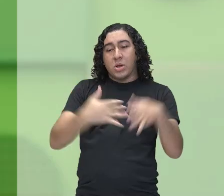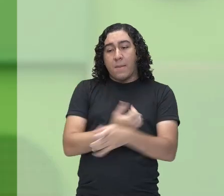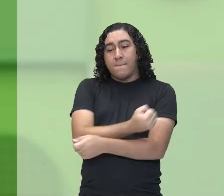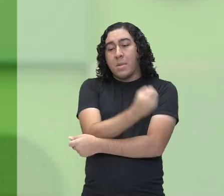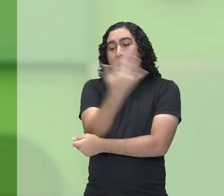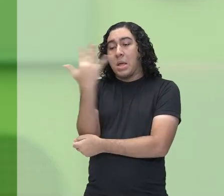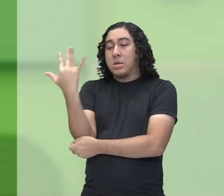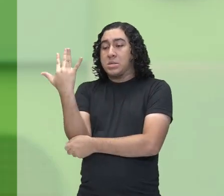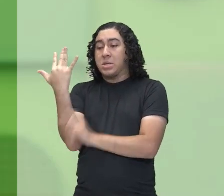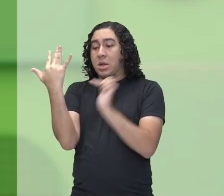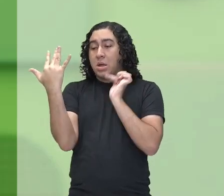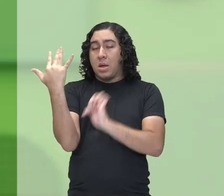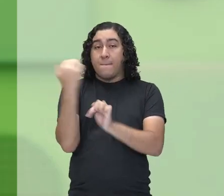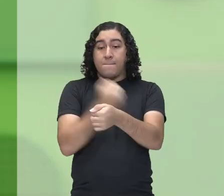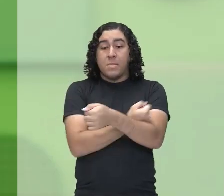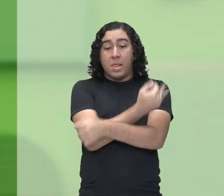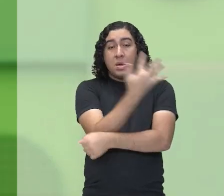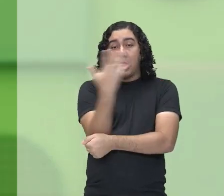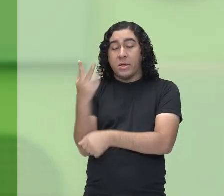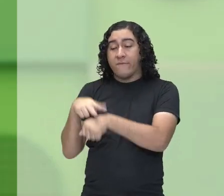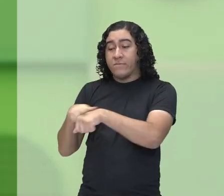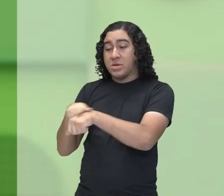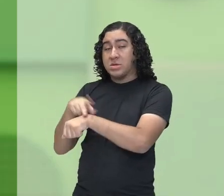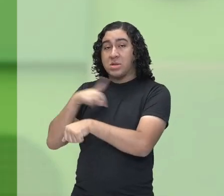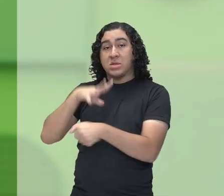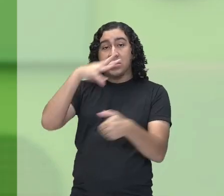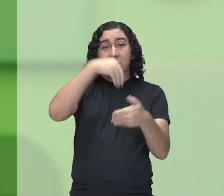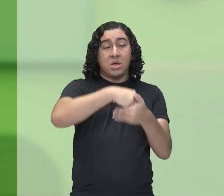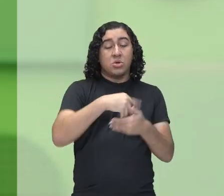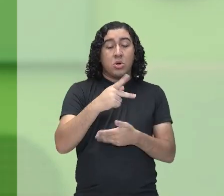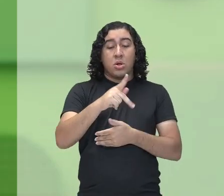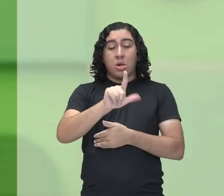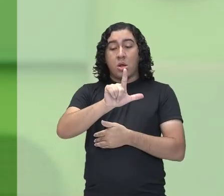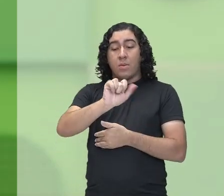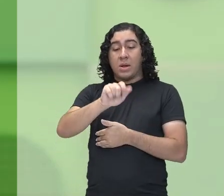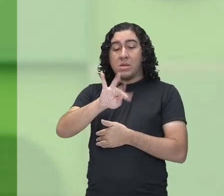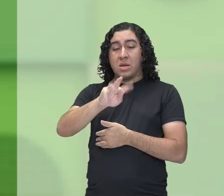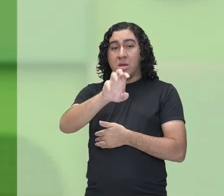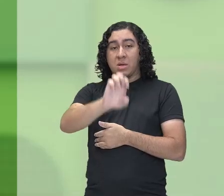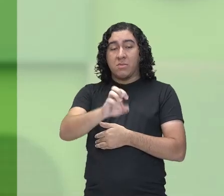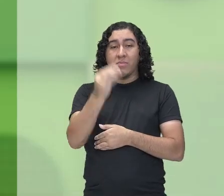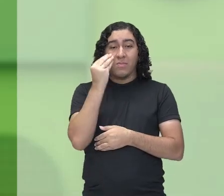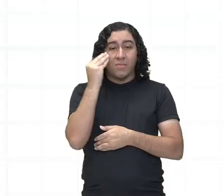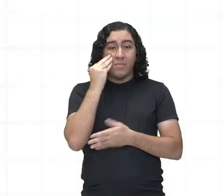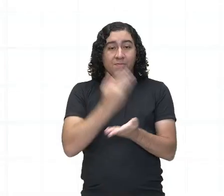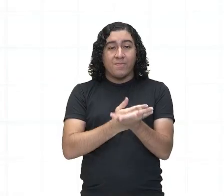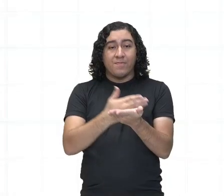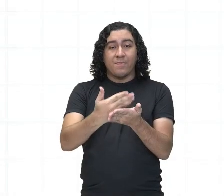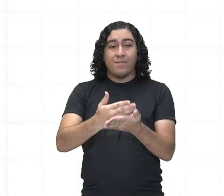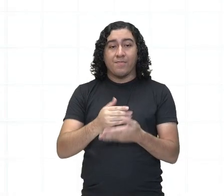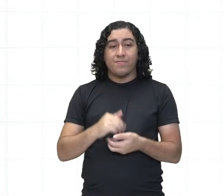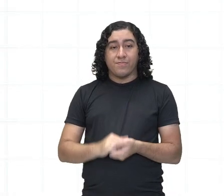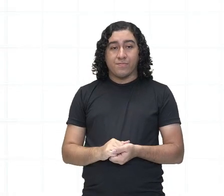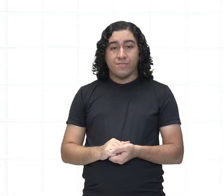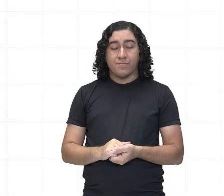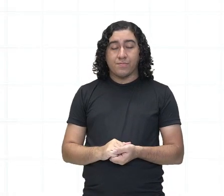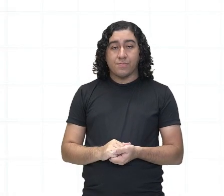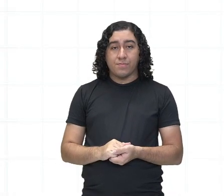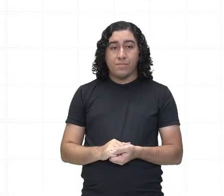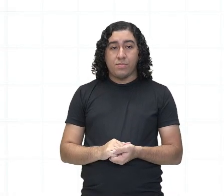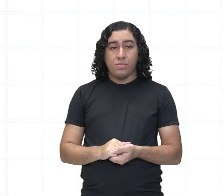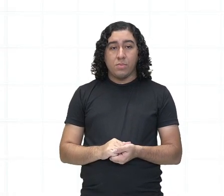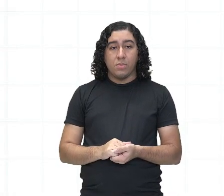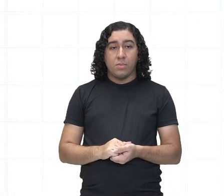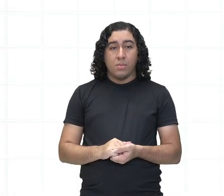as plantas, elas fazem parte do reino Plant, e é o que nós vamos ver a partir de agora. Vejam aí que